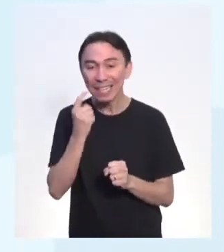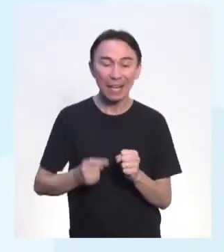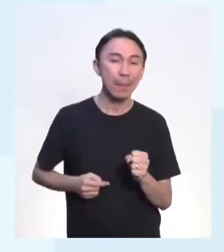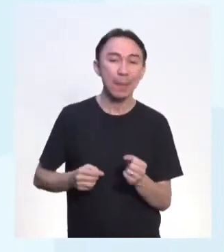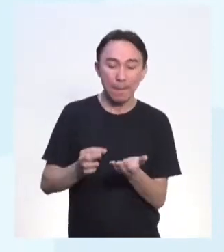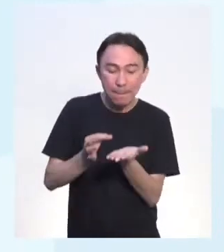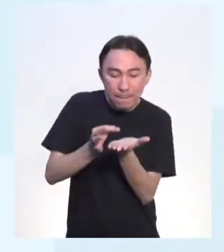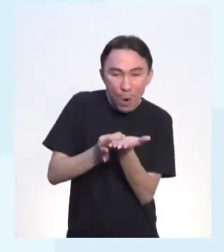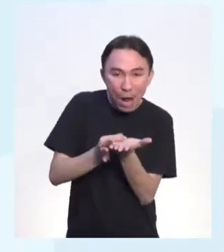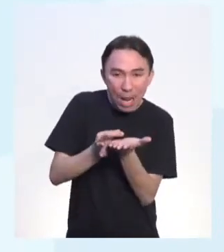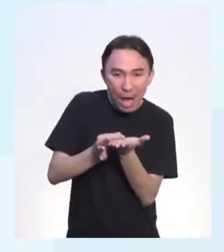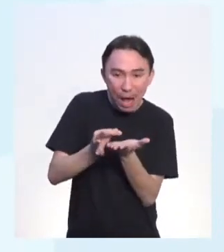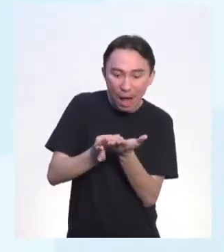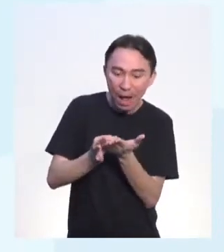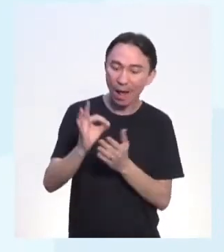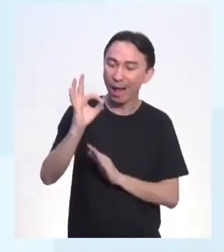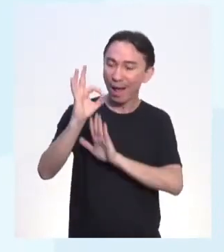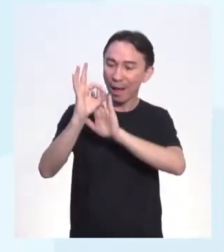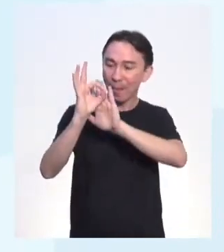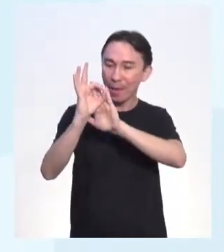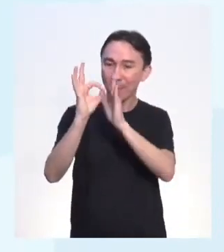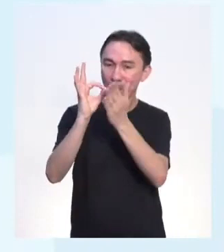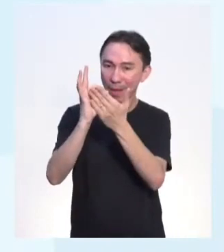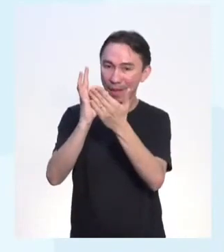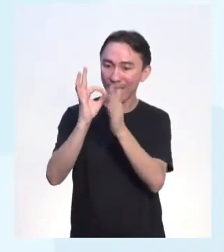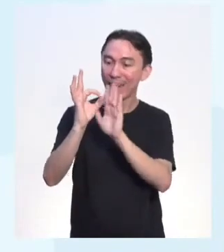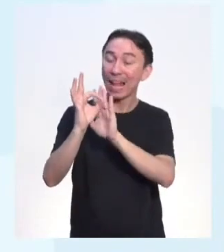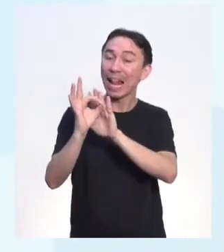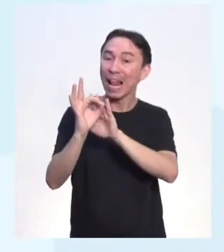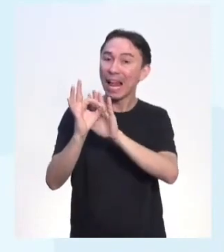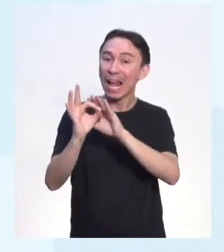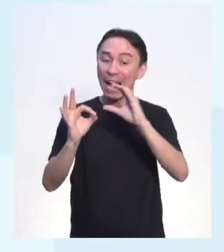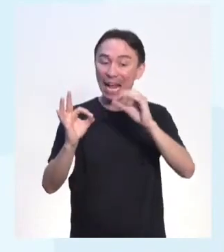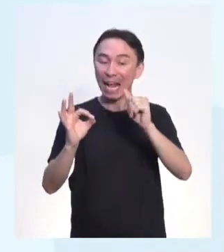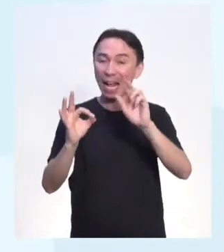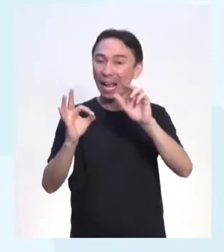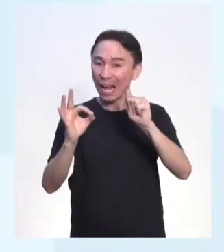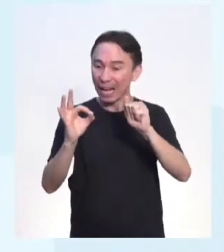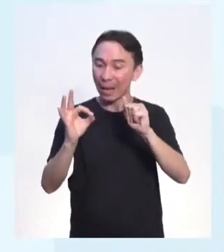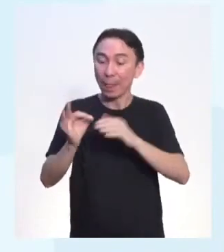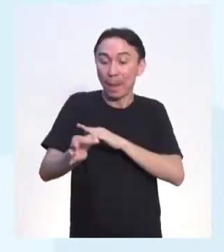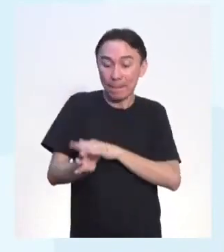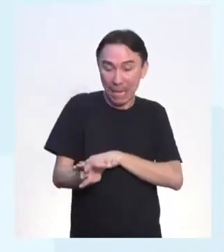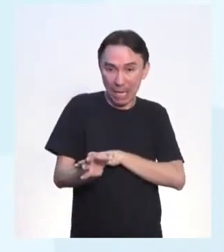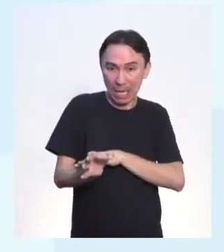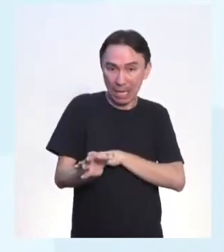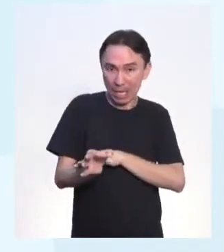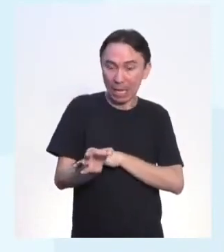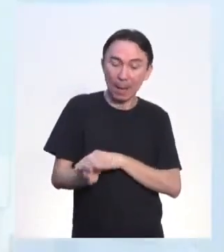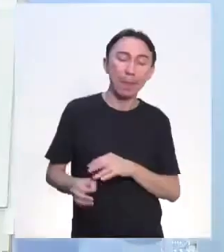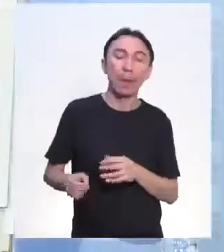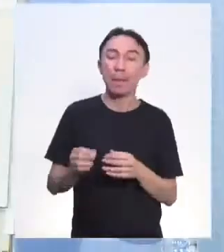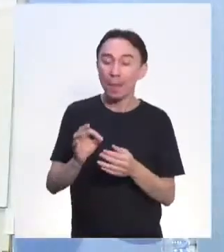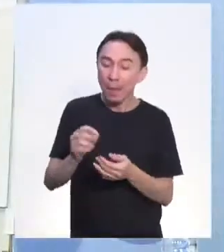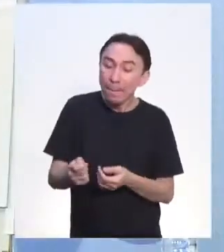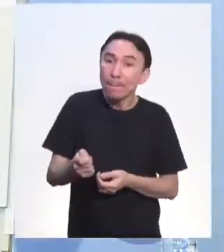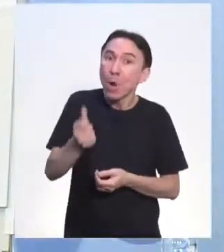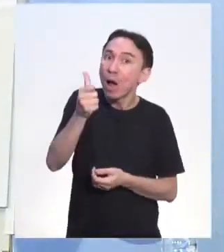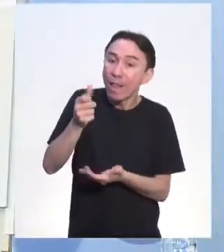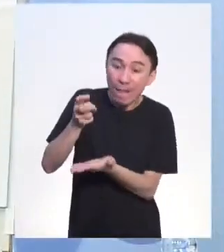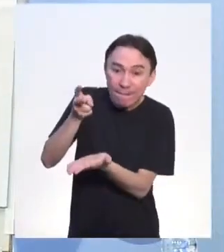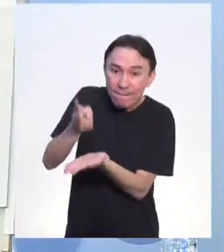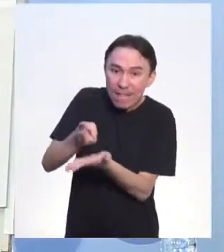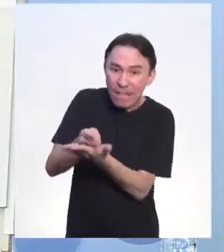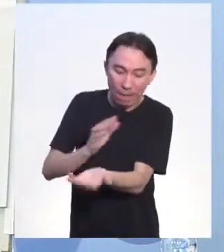cara voltada para cima no lançamento de uma moeda não viciada. Então, vou pedir para vocês virem aqui comigo. A